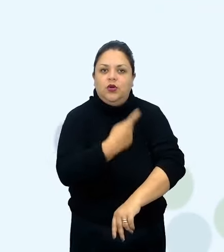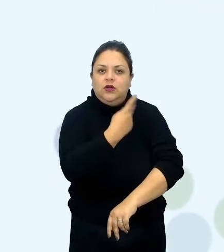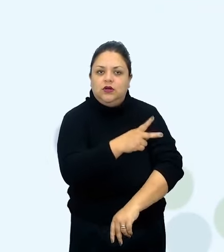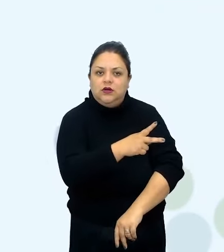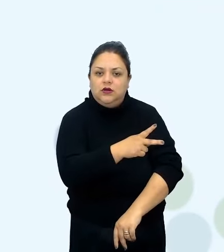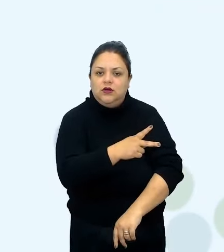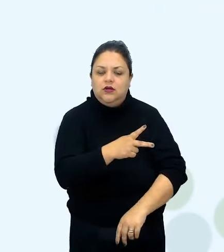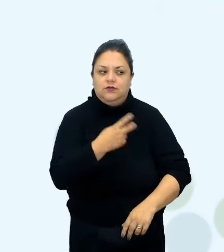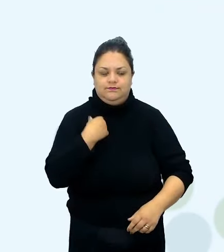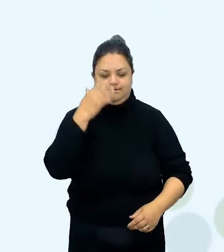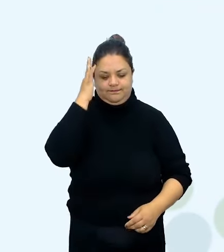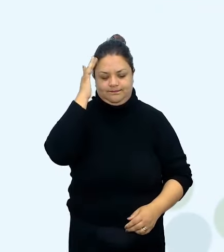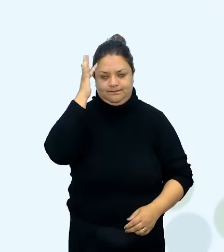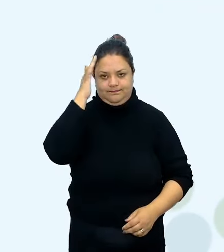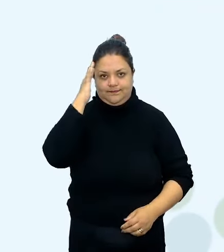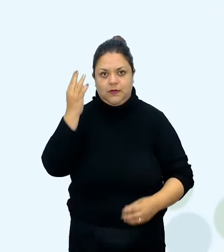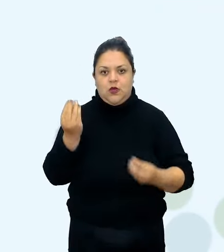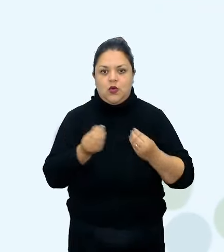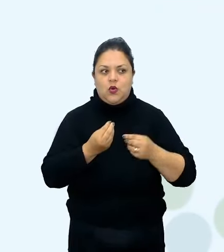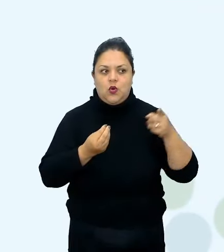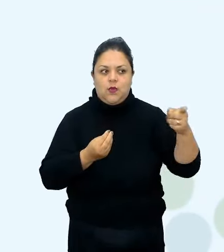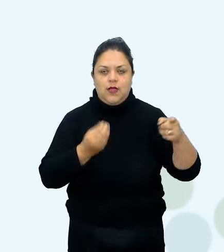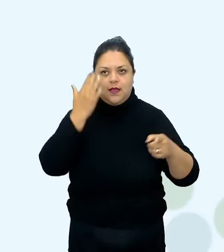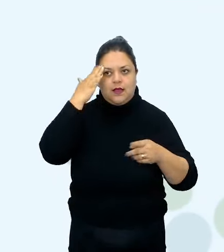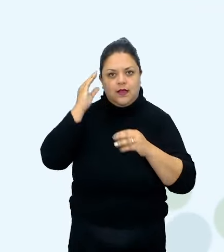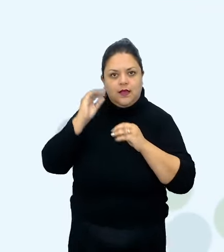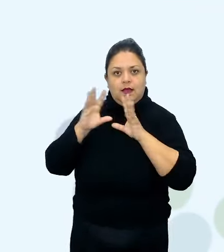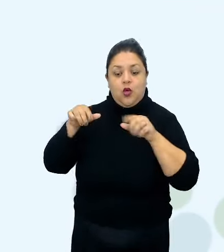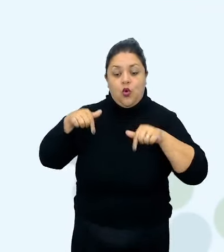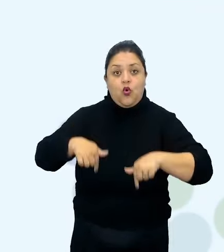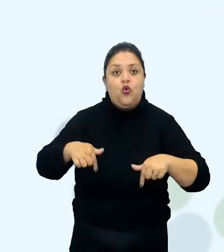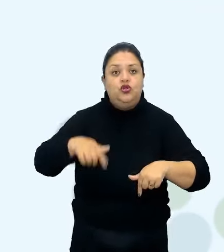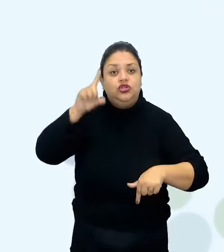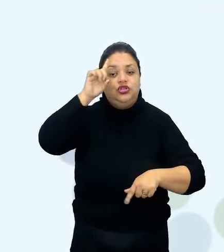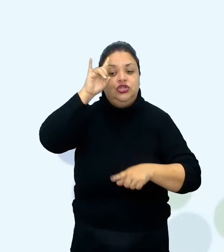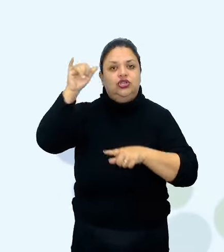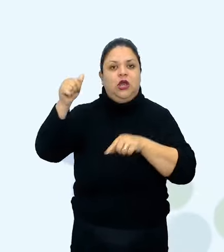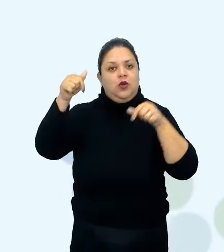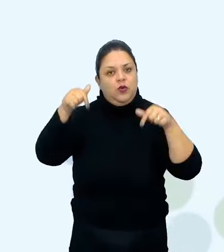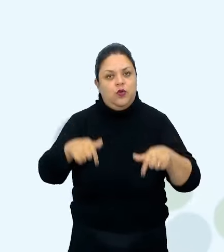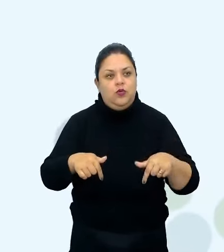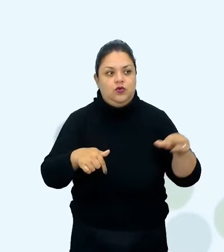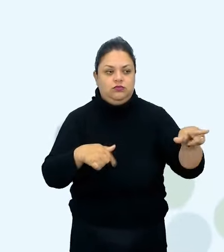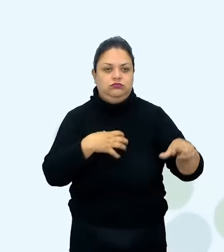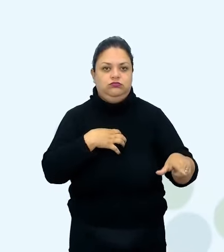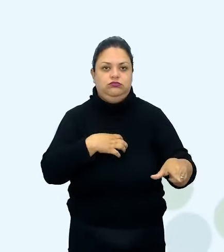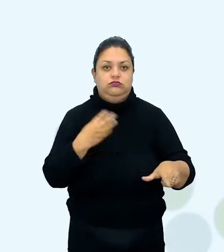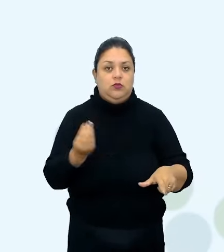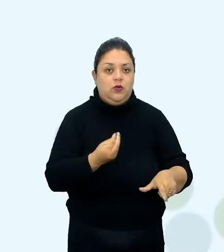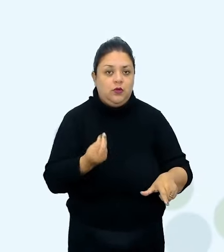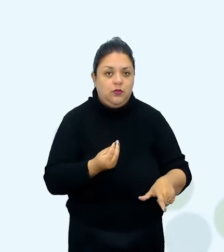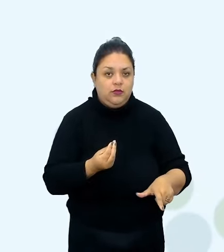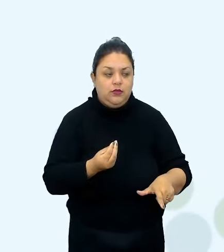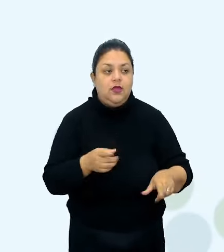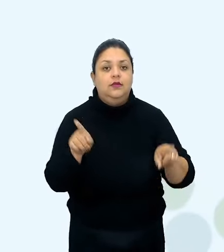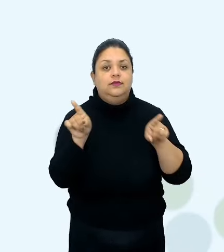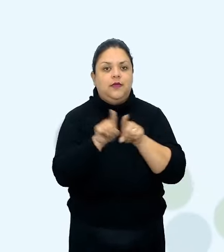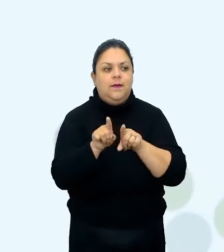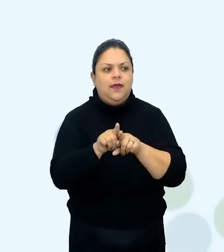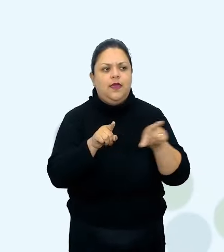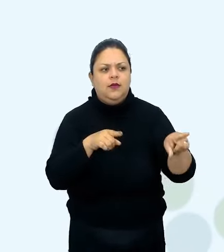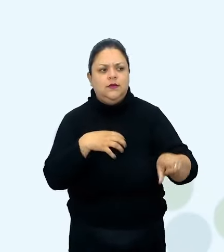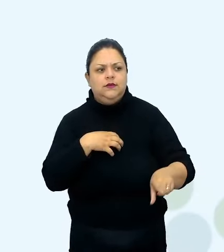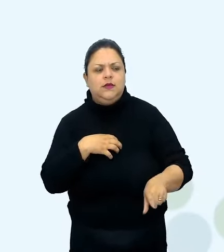uma ideia como esse aluno está funcionando nesse dia, né? E pensando por que que ele está tendo esse